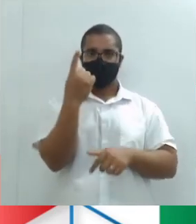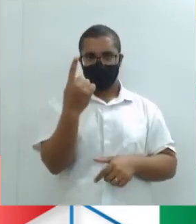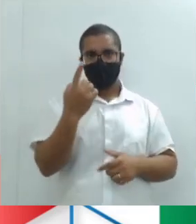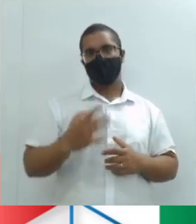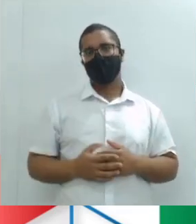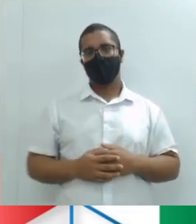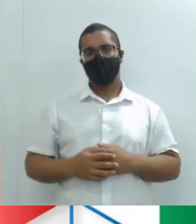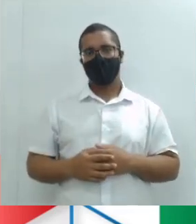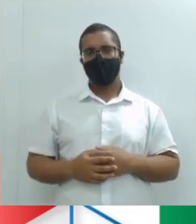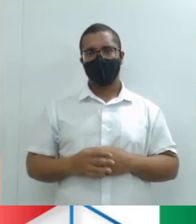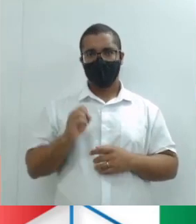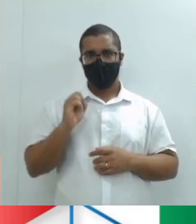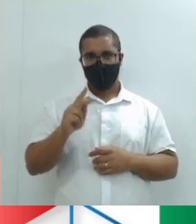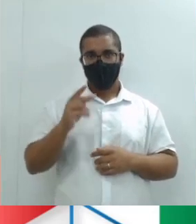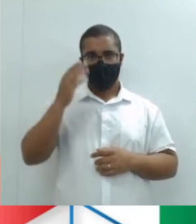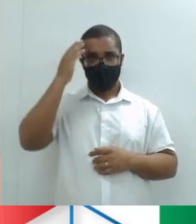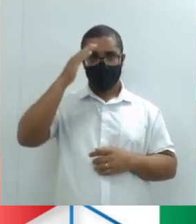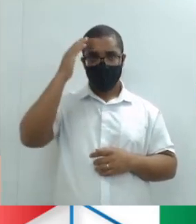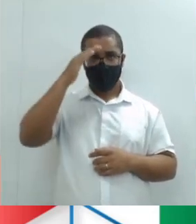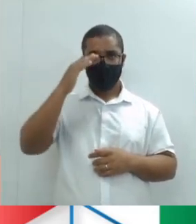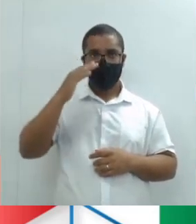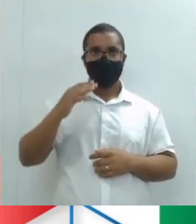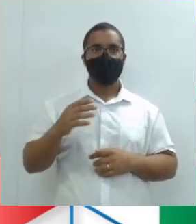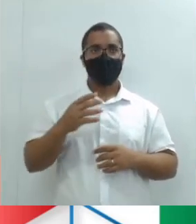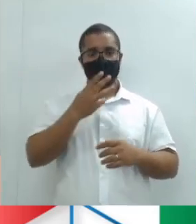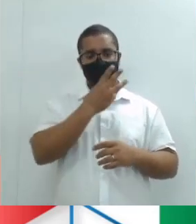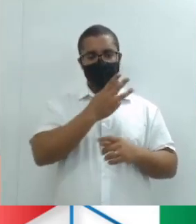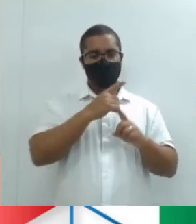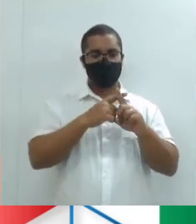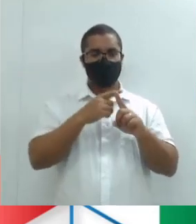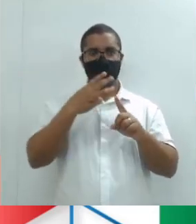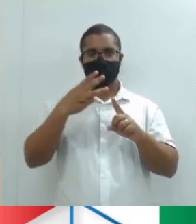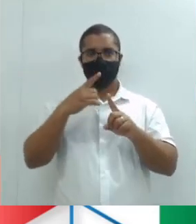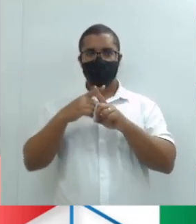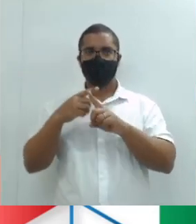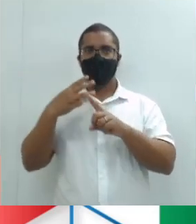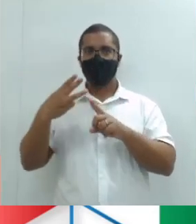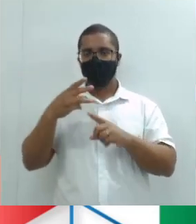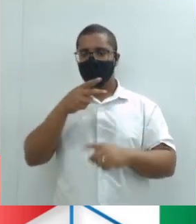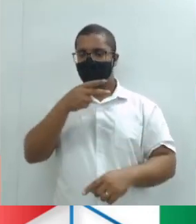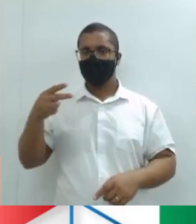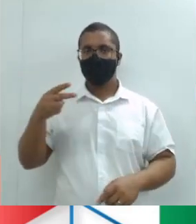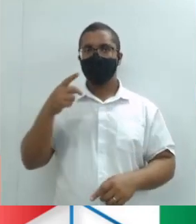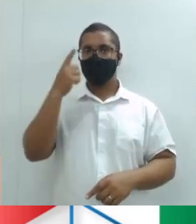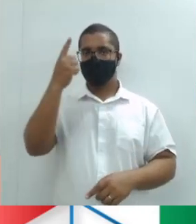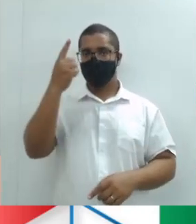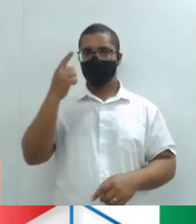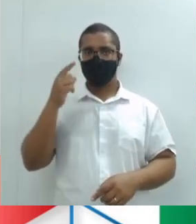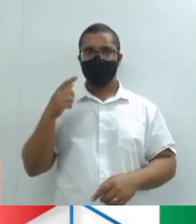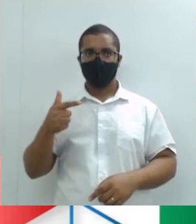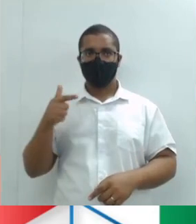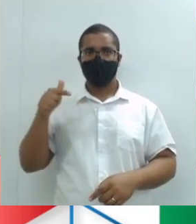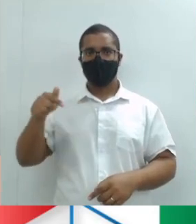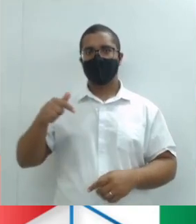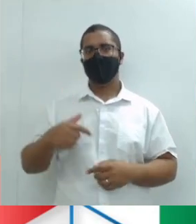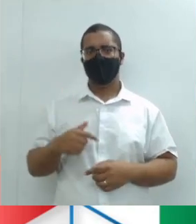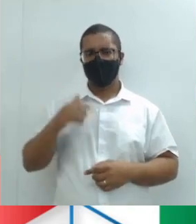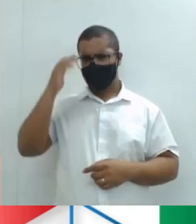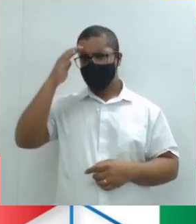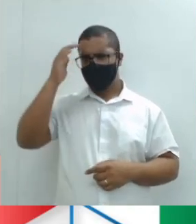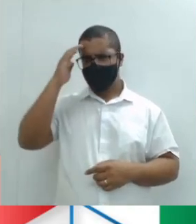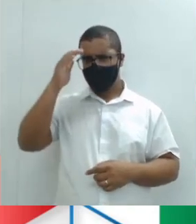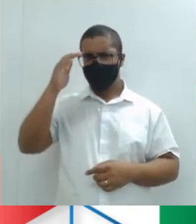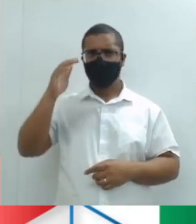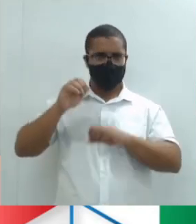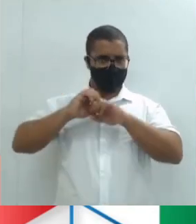3 vezes 3. Ok? 3 vezes 3 vezes 3, 27. 1 sobre 27. Tá tranquilo? Deu para entender? Vamos